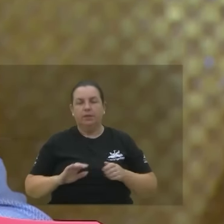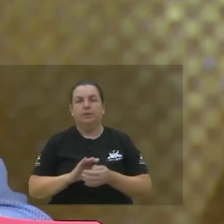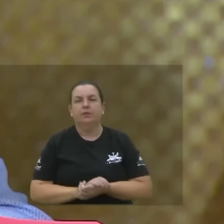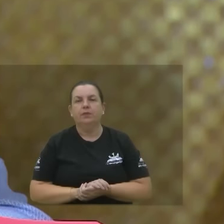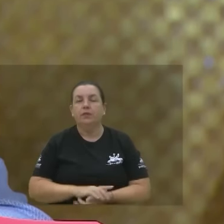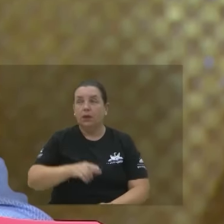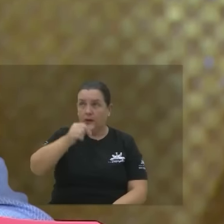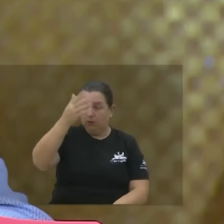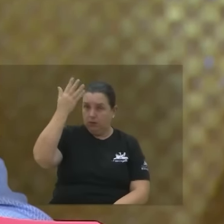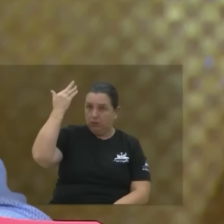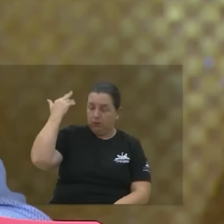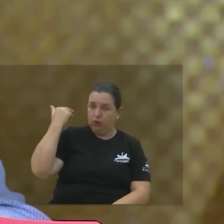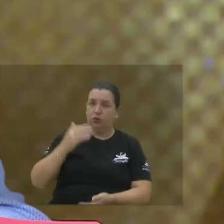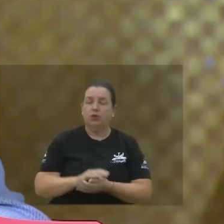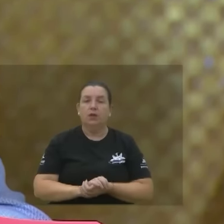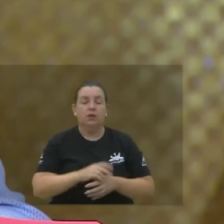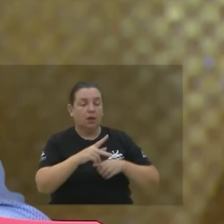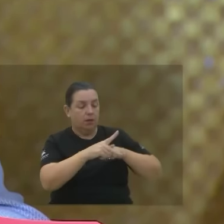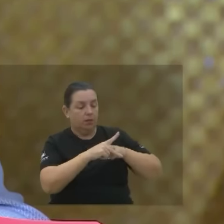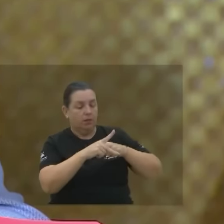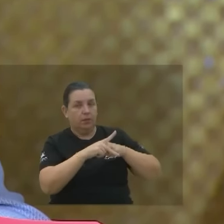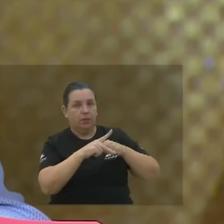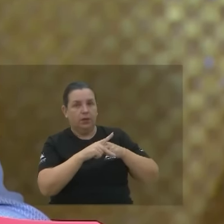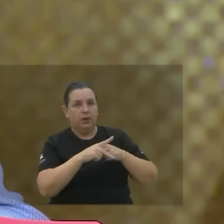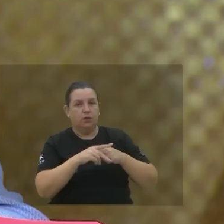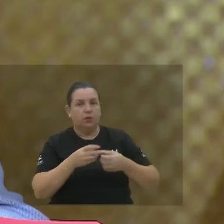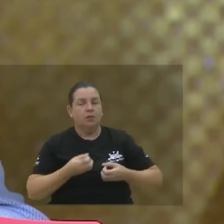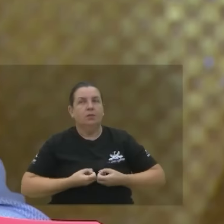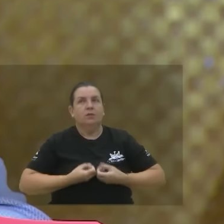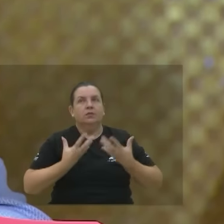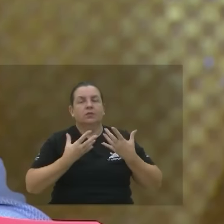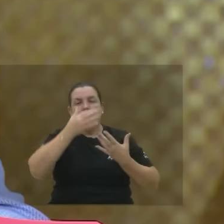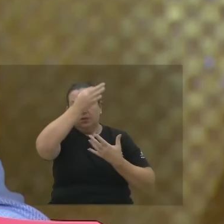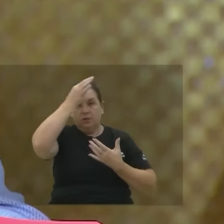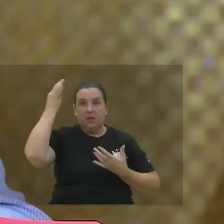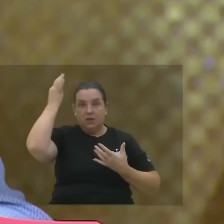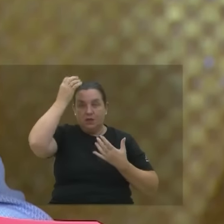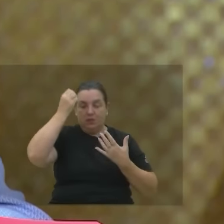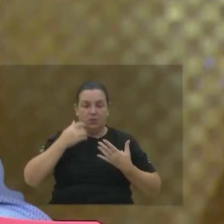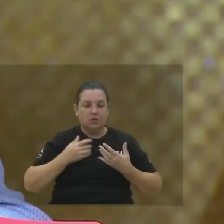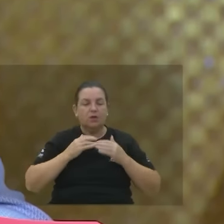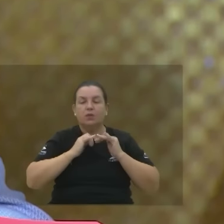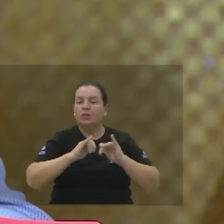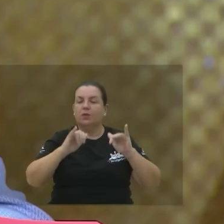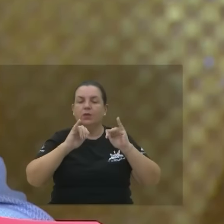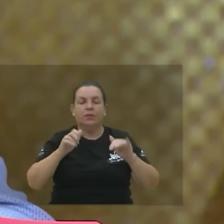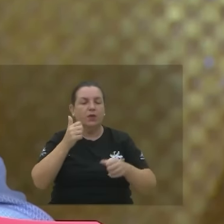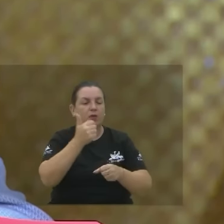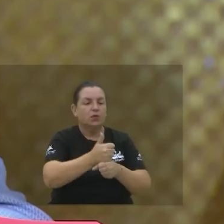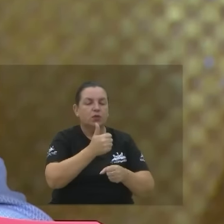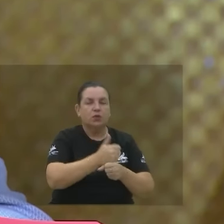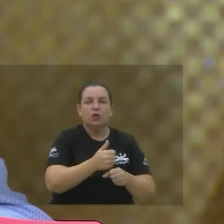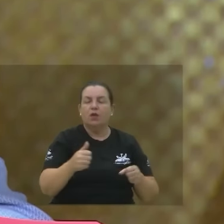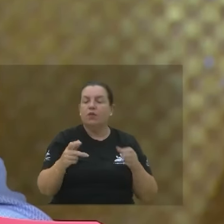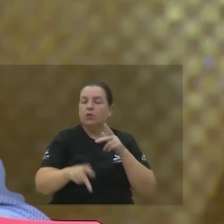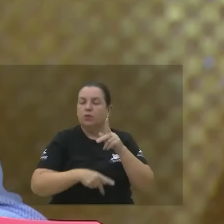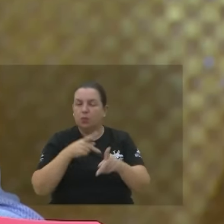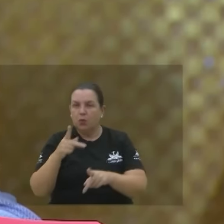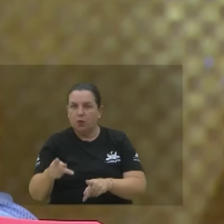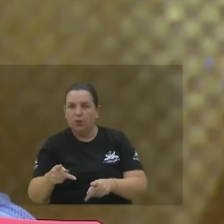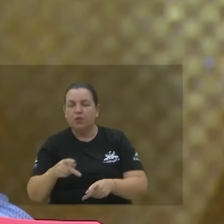Naqueles dias, Pedro, cheio do Espírito Santo, disse: chefes do povo e